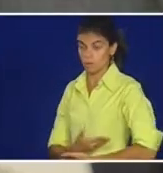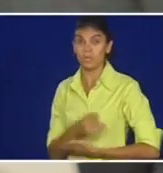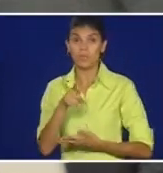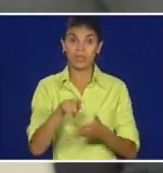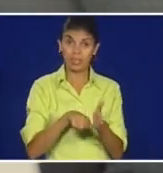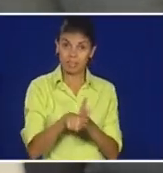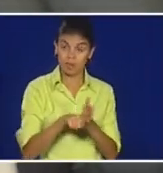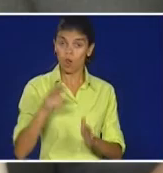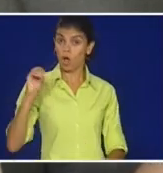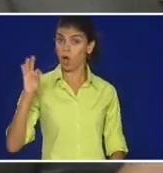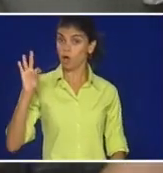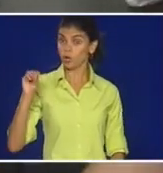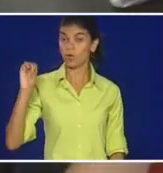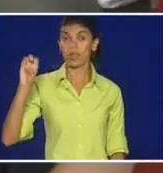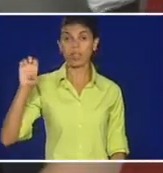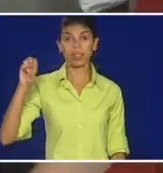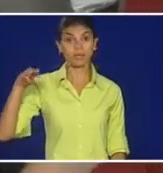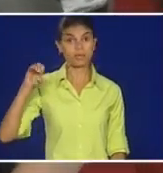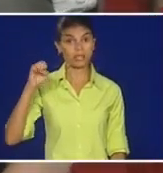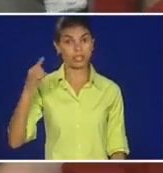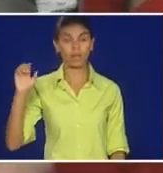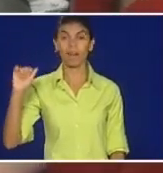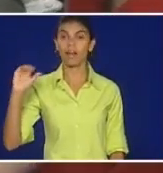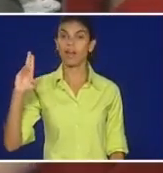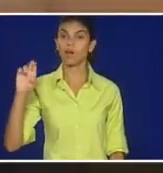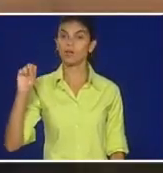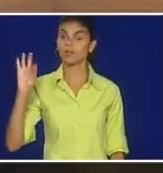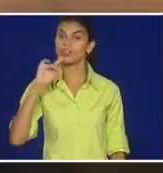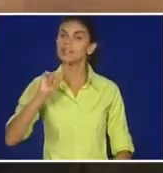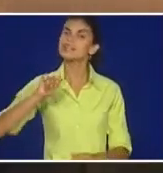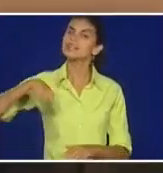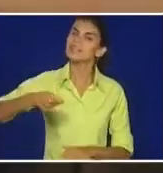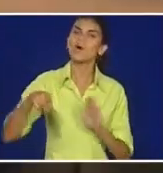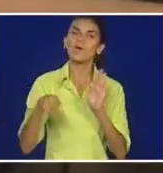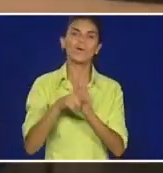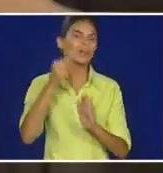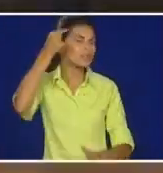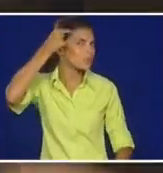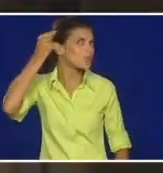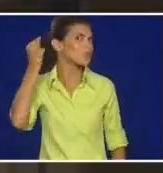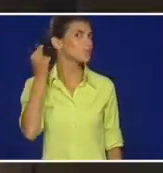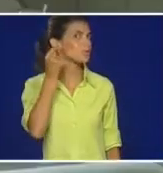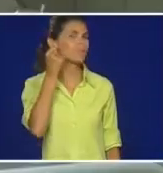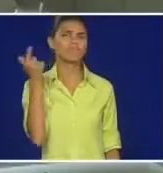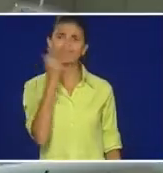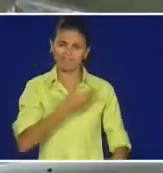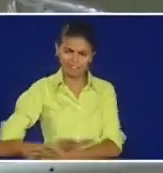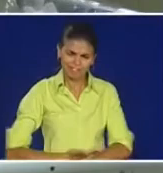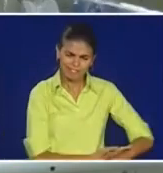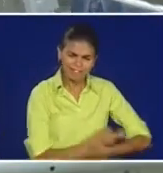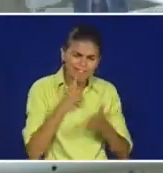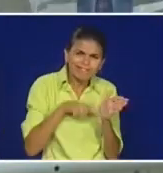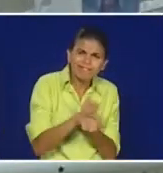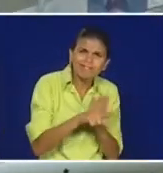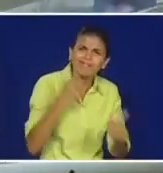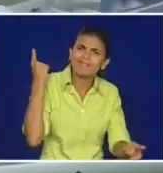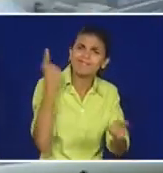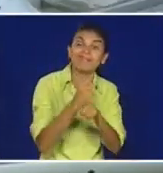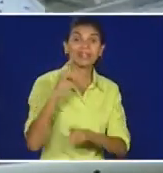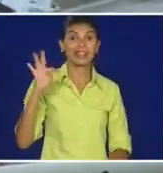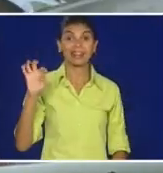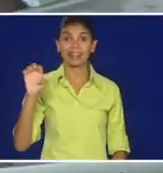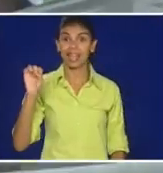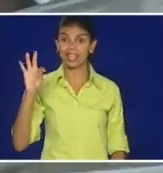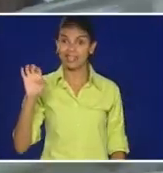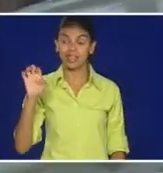precoce. O exame de otoemissão acústica, também conhecido como teste da orelhinha, é aplicado nos recém-nascidos